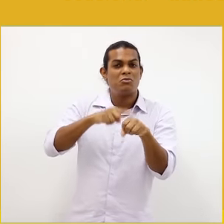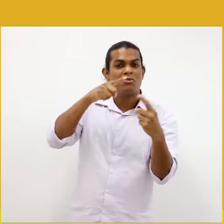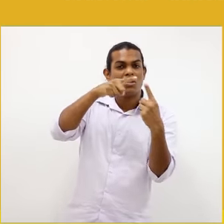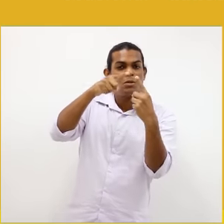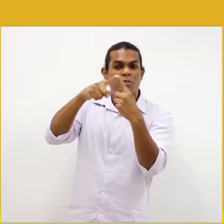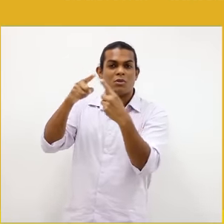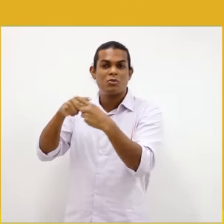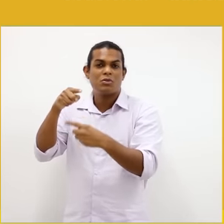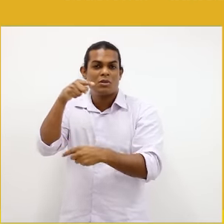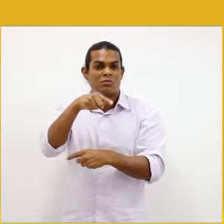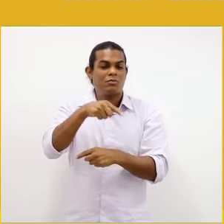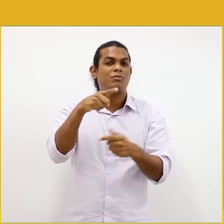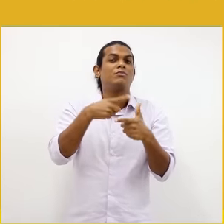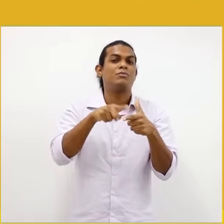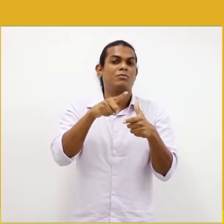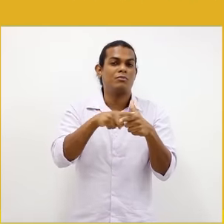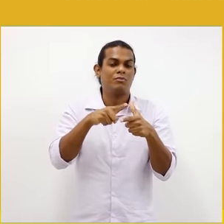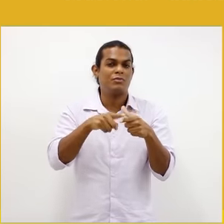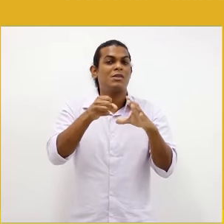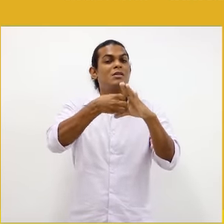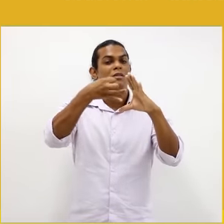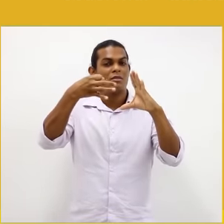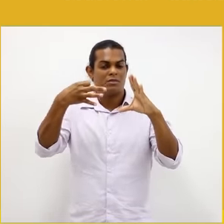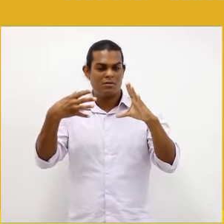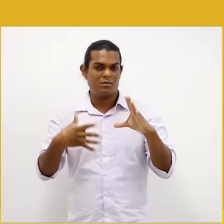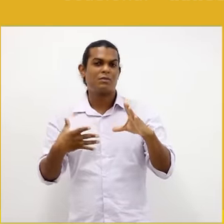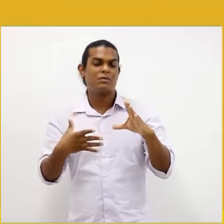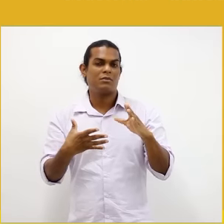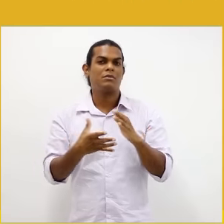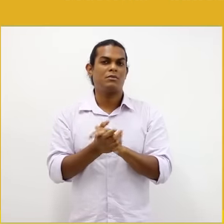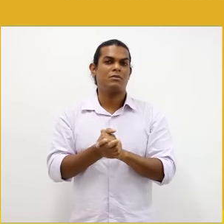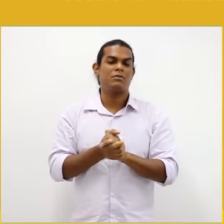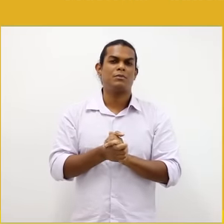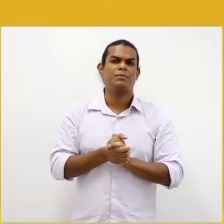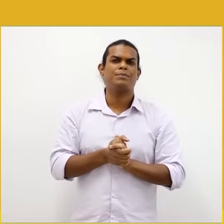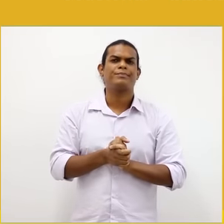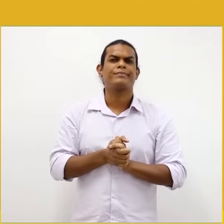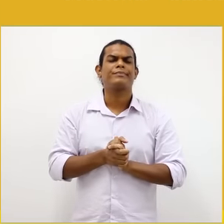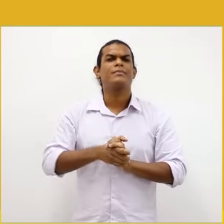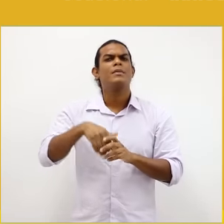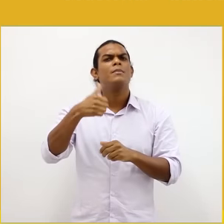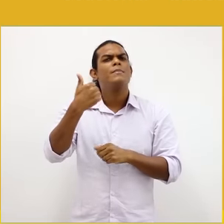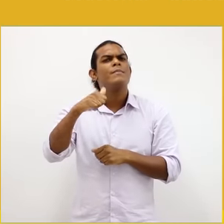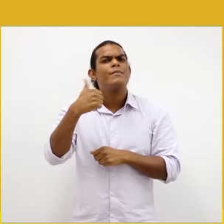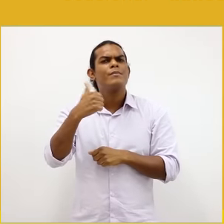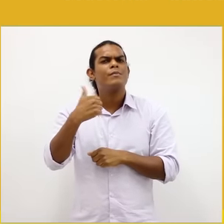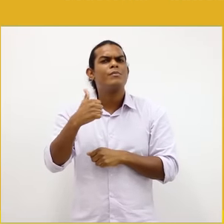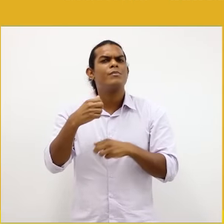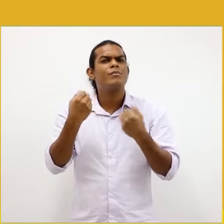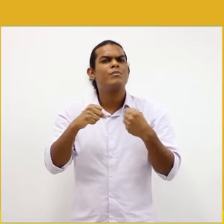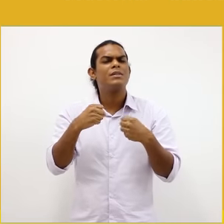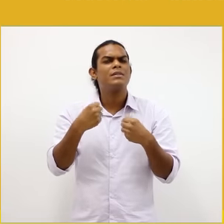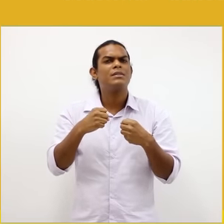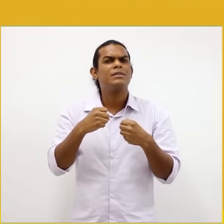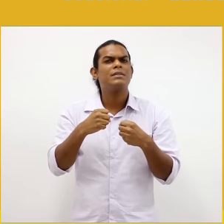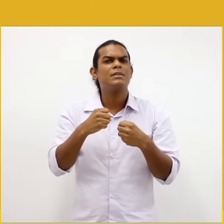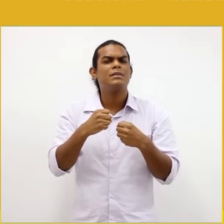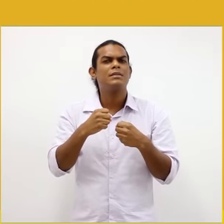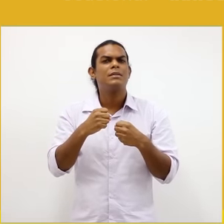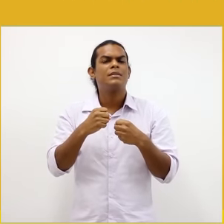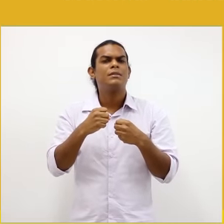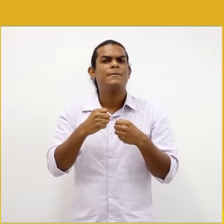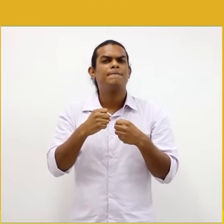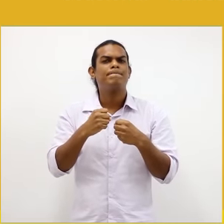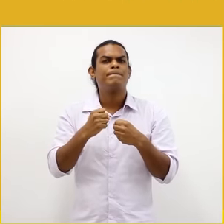exatamente as características do que vem a ser risco ambiental. Primeiro, tem que ser um risco provocado pelos agentes